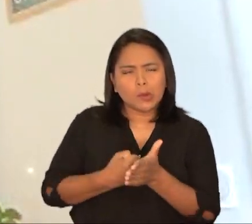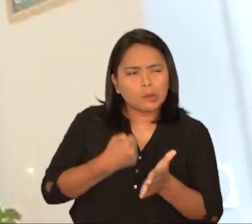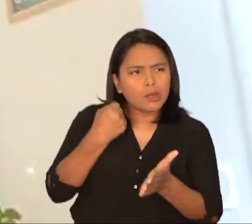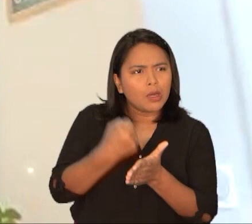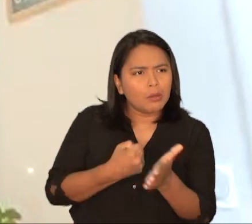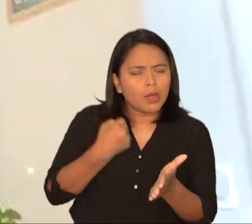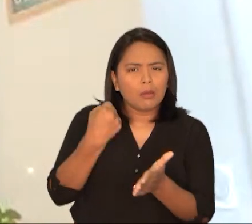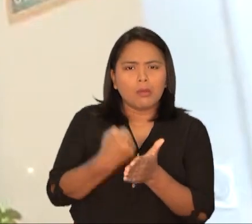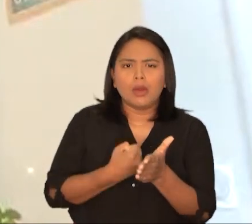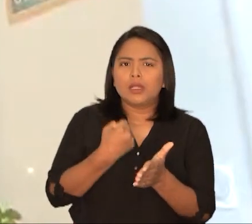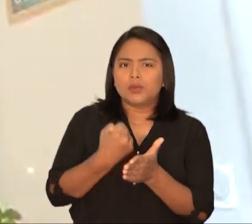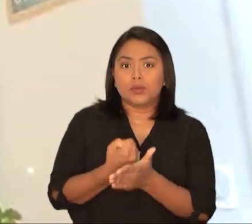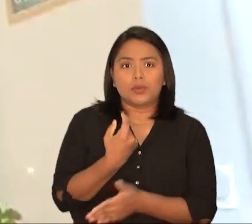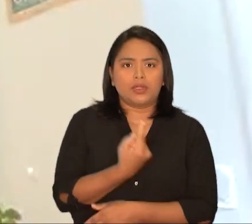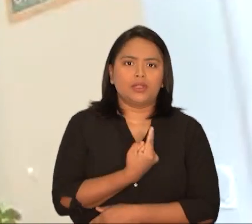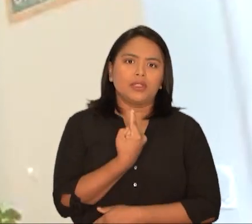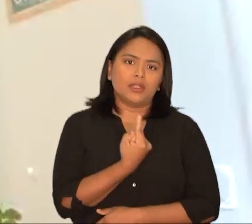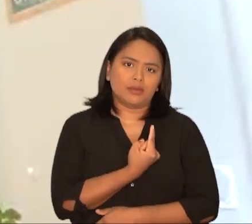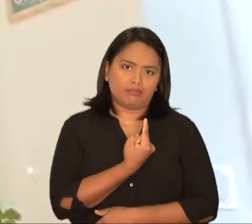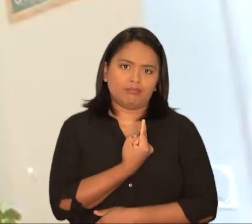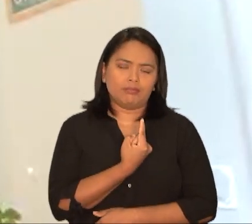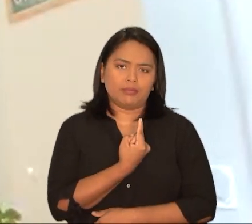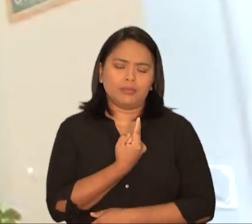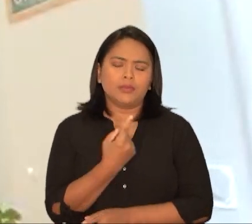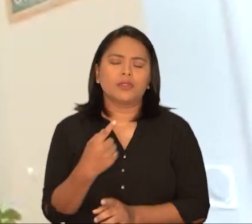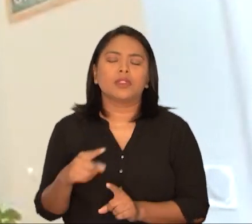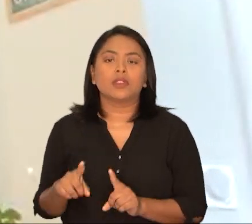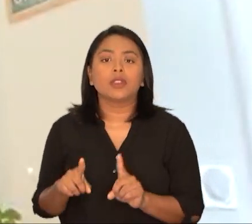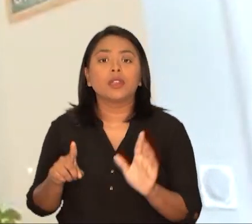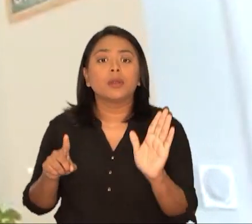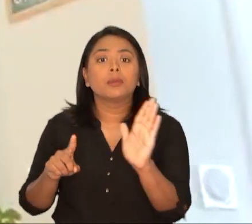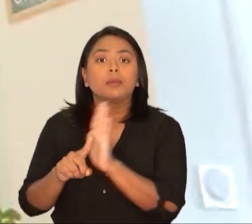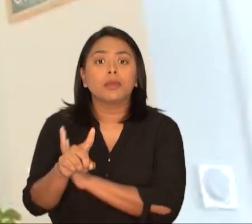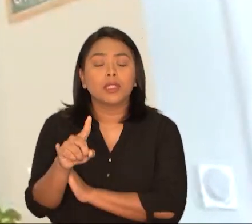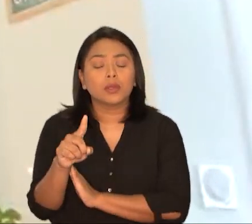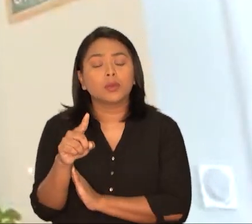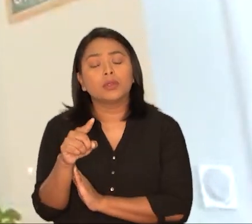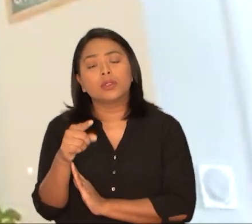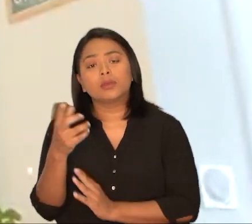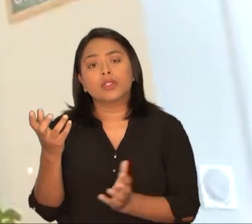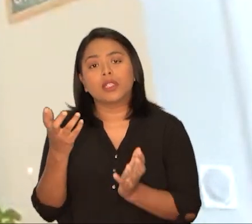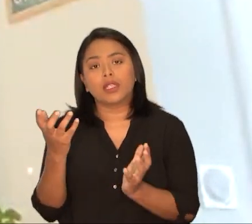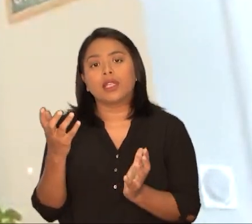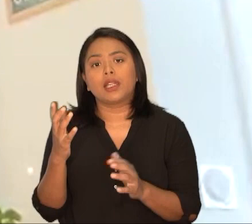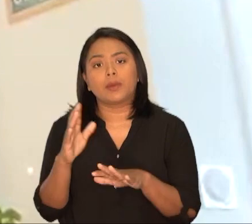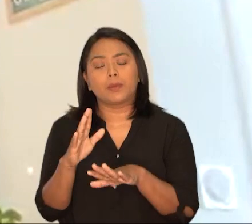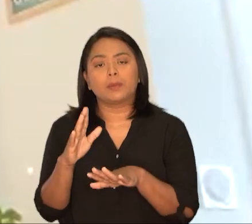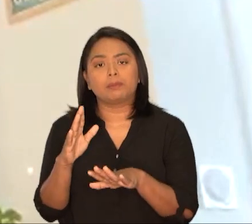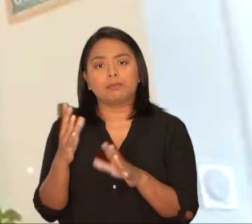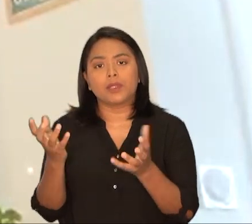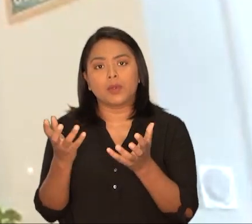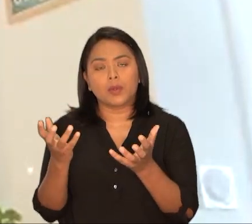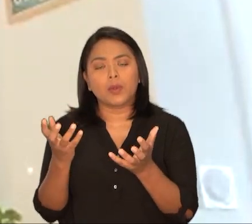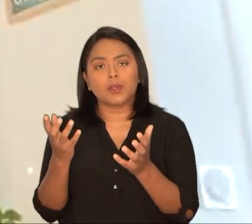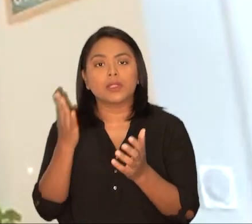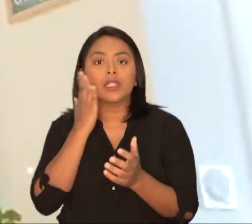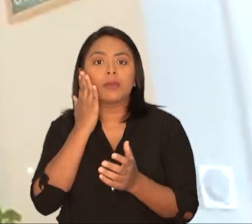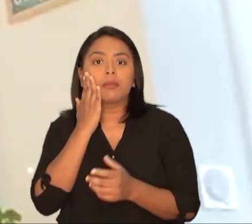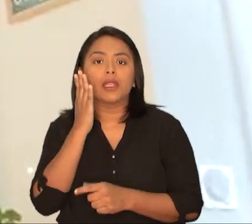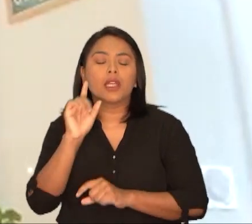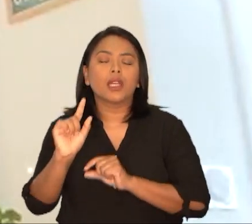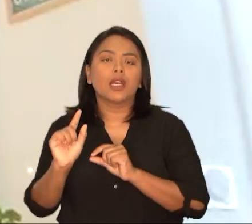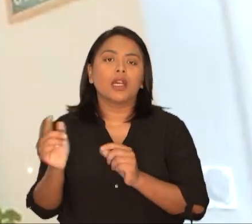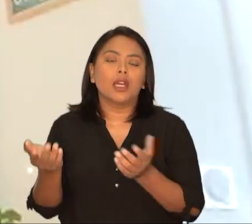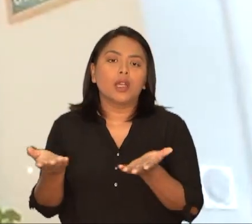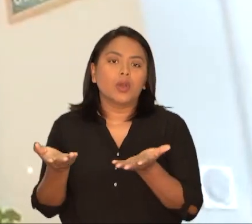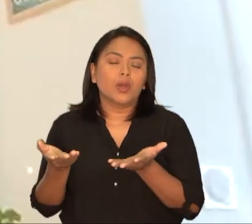sozinha. E a pergunta que eu quero fazer para você é: eu não é